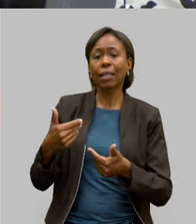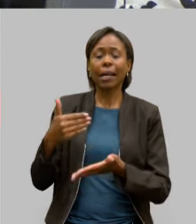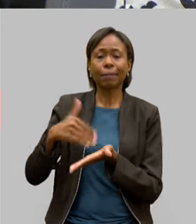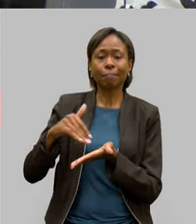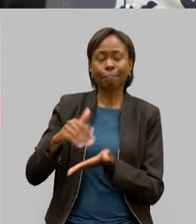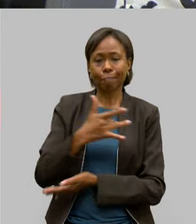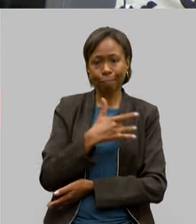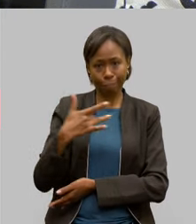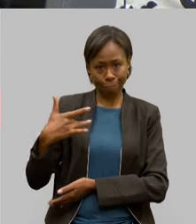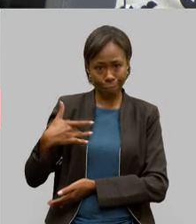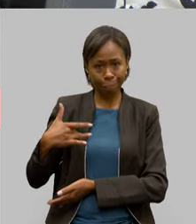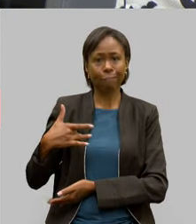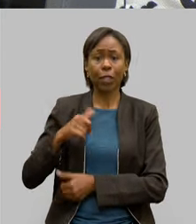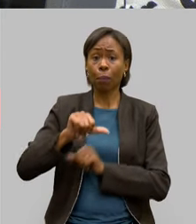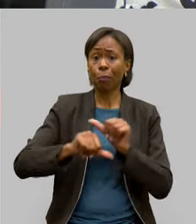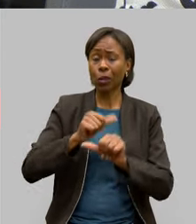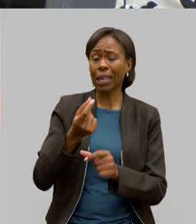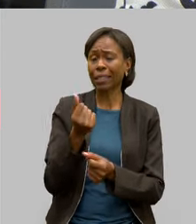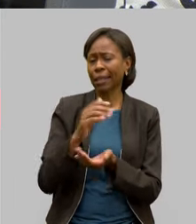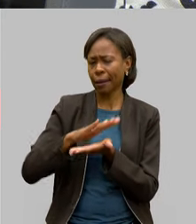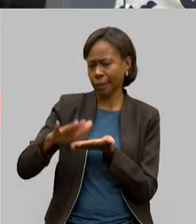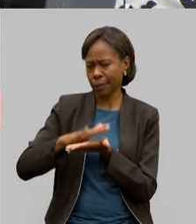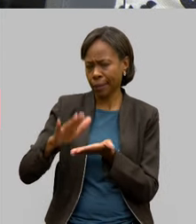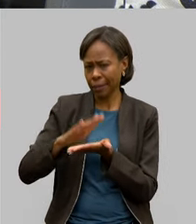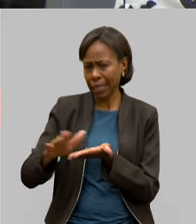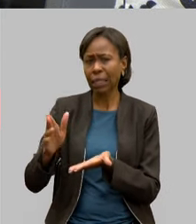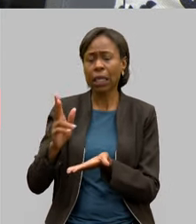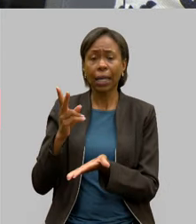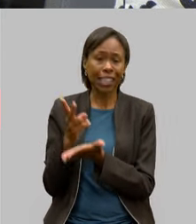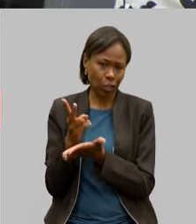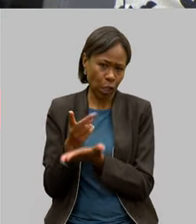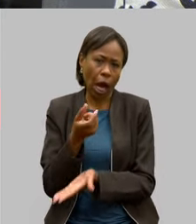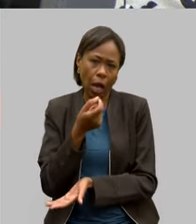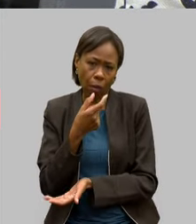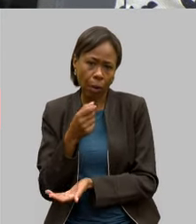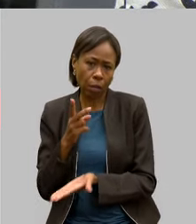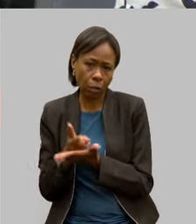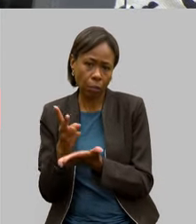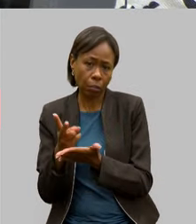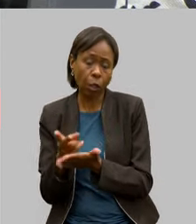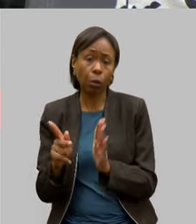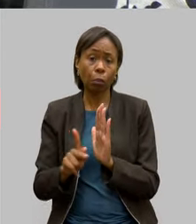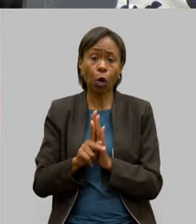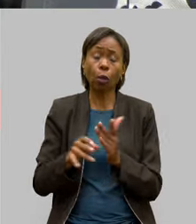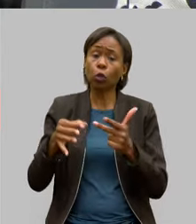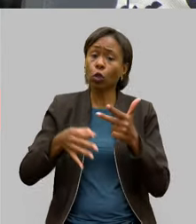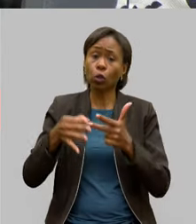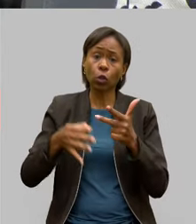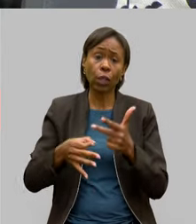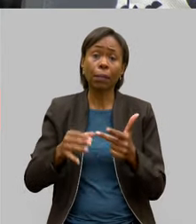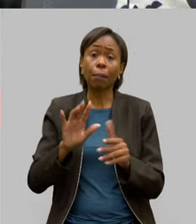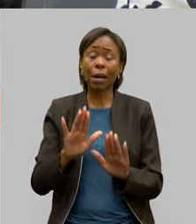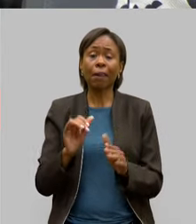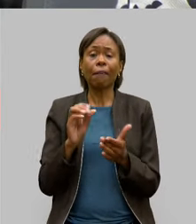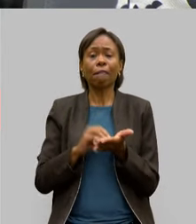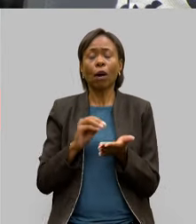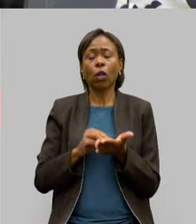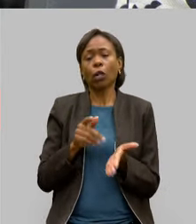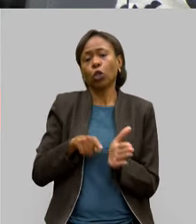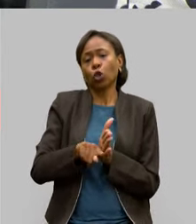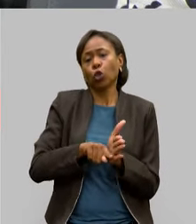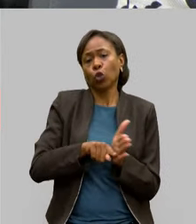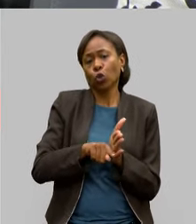havia a criação de despesa de natureza continuada a ser suportada pelo poder executivo sem elaboração de estudo de impacto do orçamento